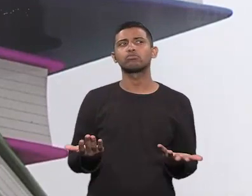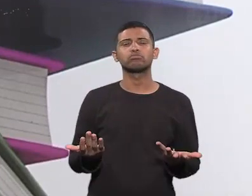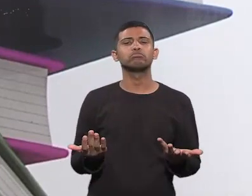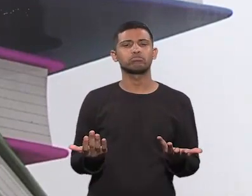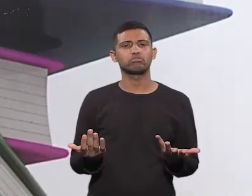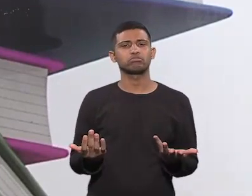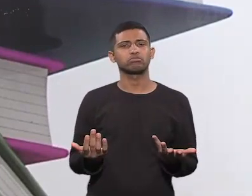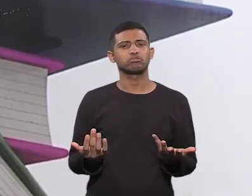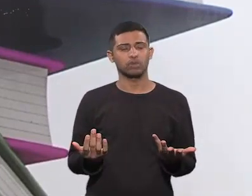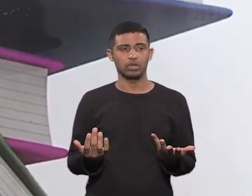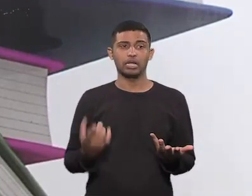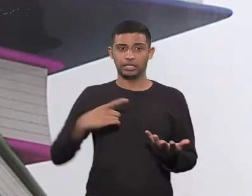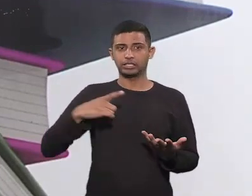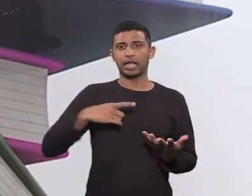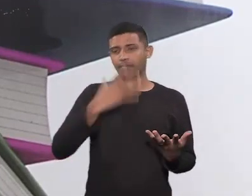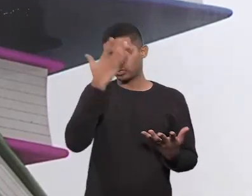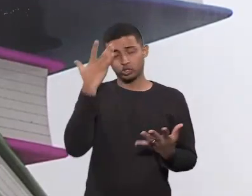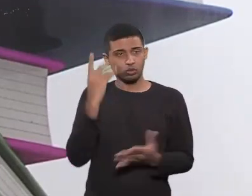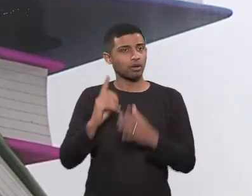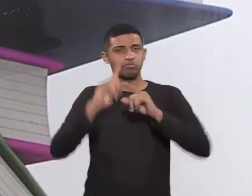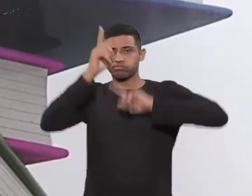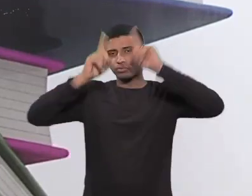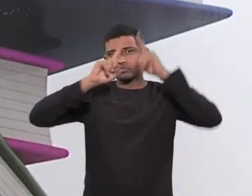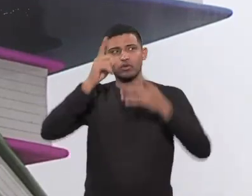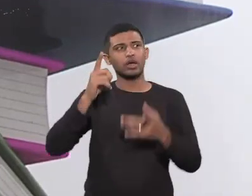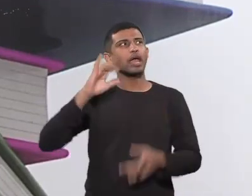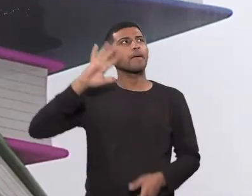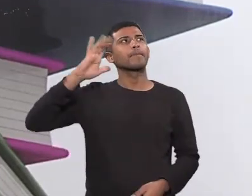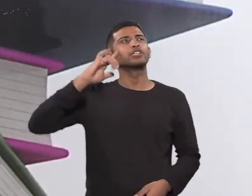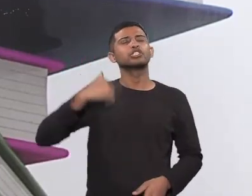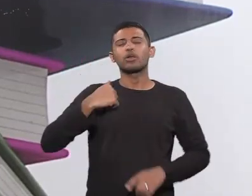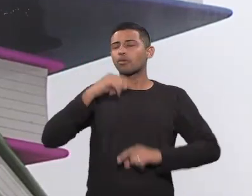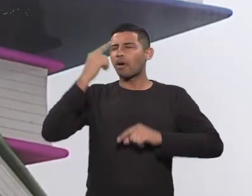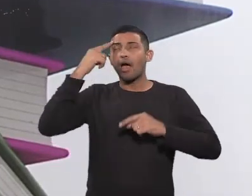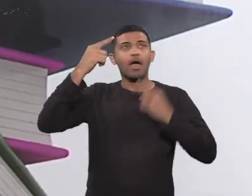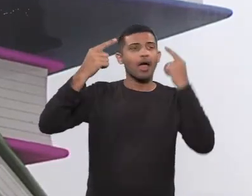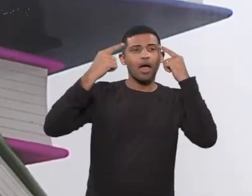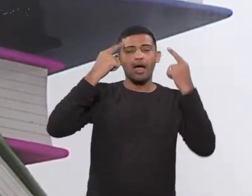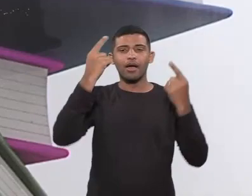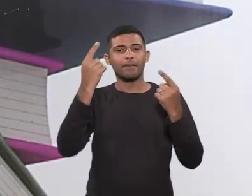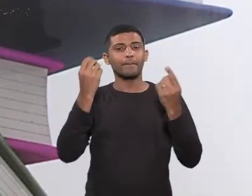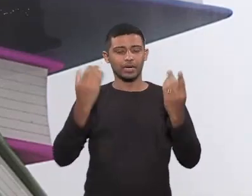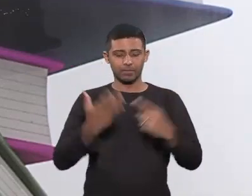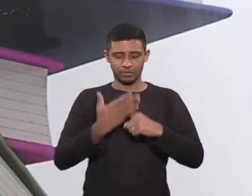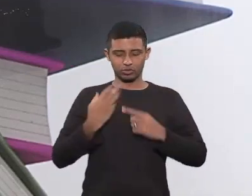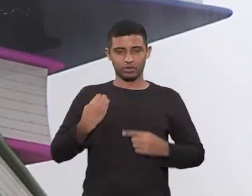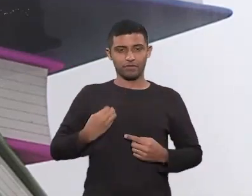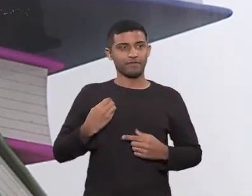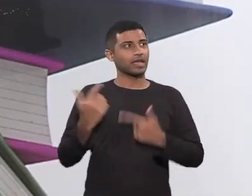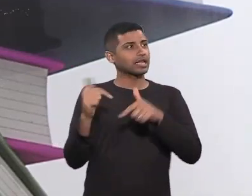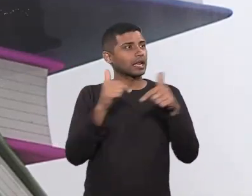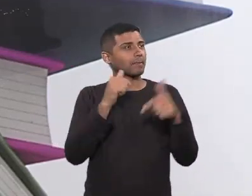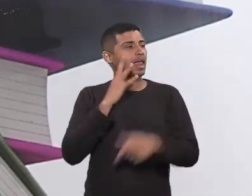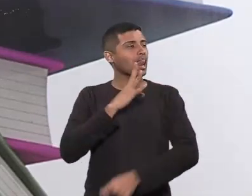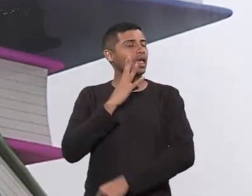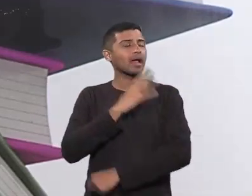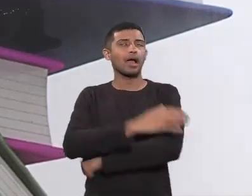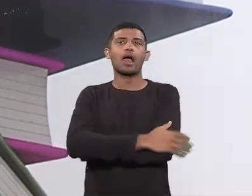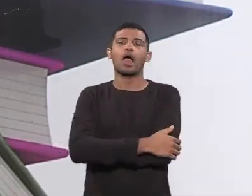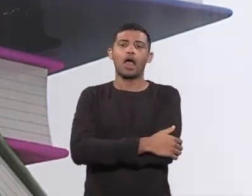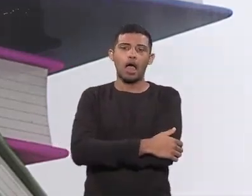que importa é que os inventores existem. Já pensou ter ideias para viver? Que trabalho legal!